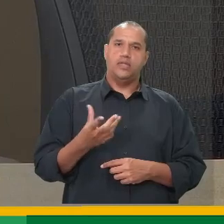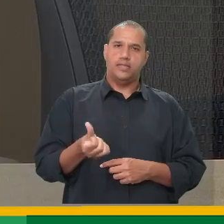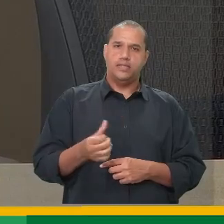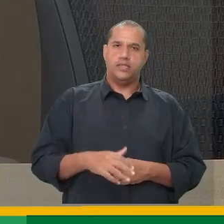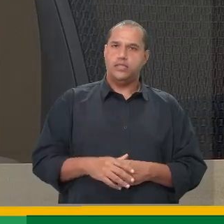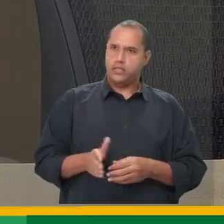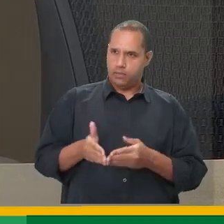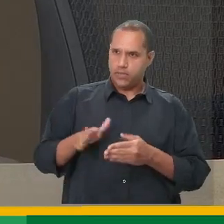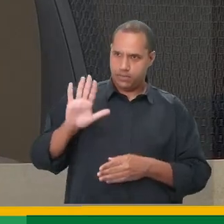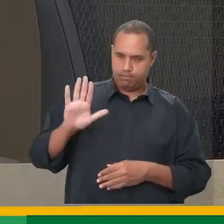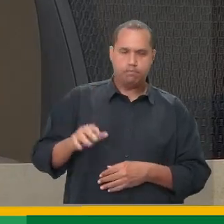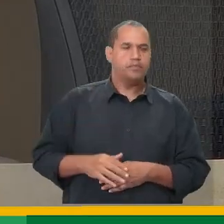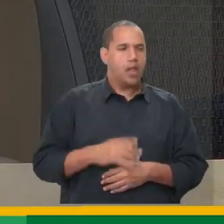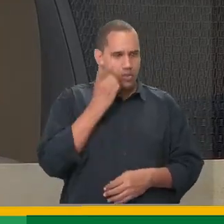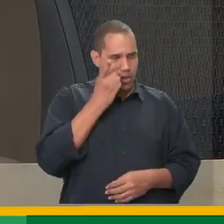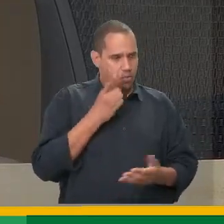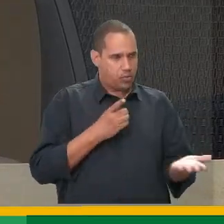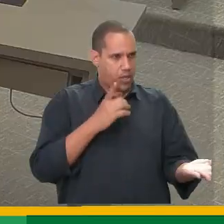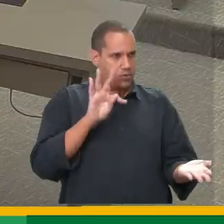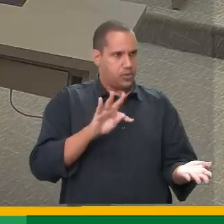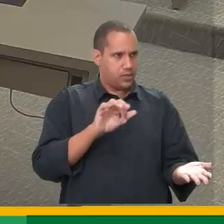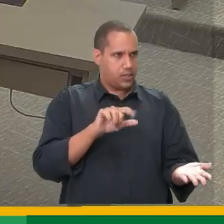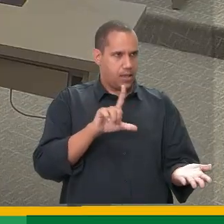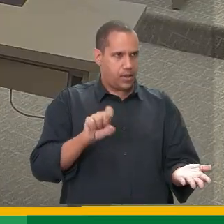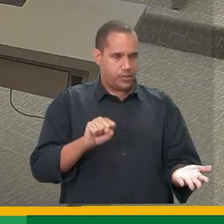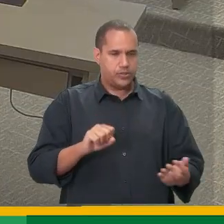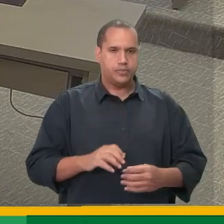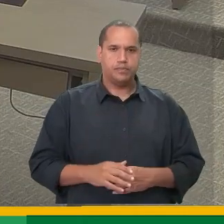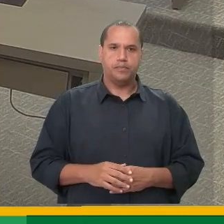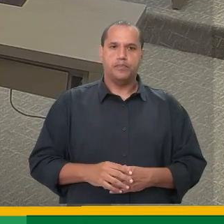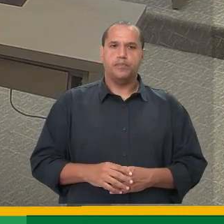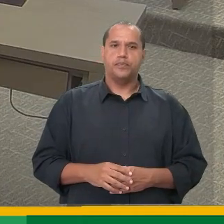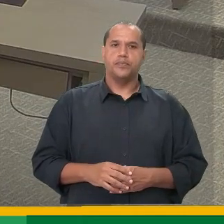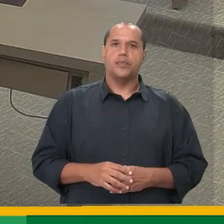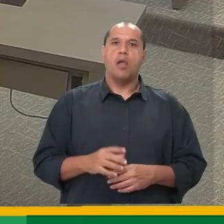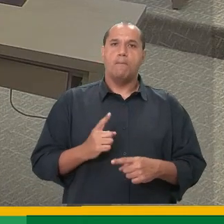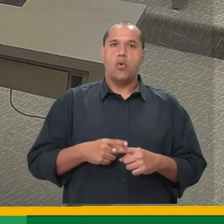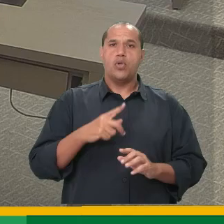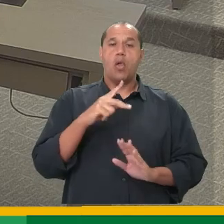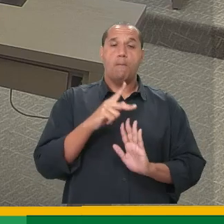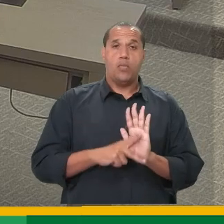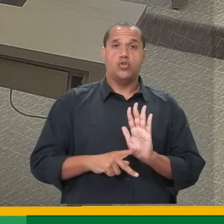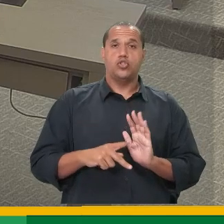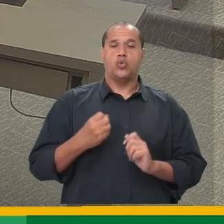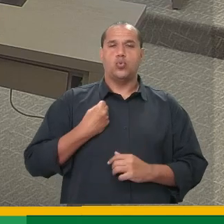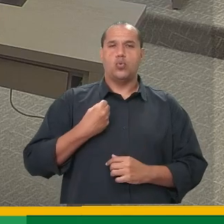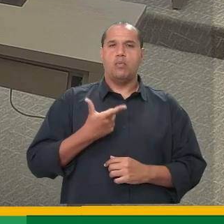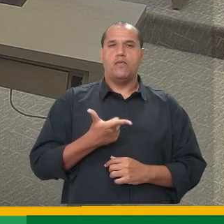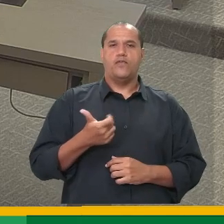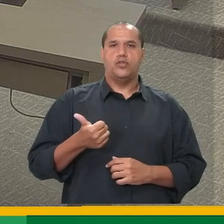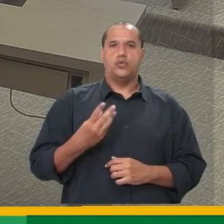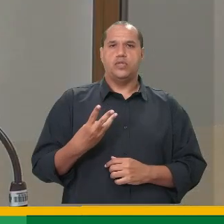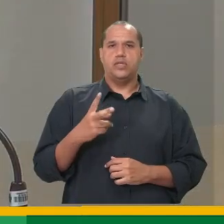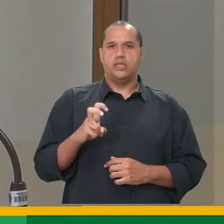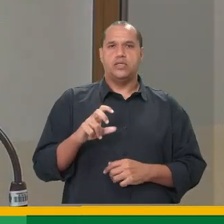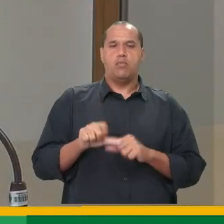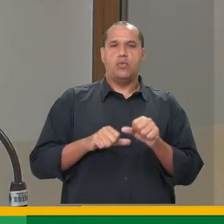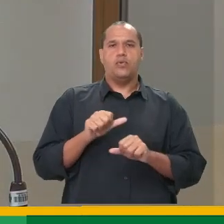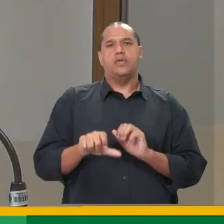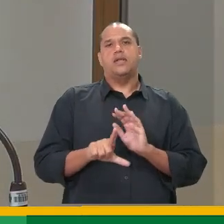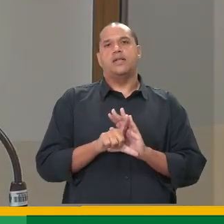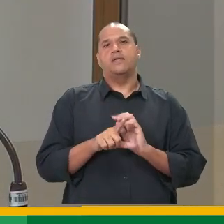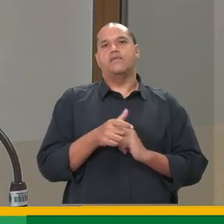questão de ordem Deputado thos Barreto só pro em virtude do projeto 2135 que altera a lei 11.180 19 de abril de